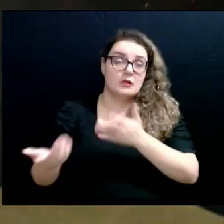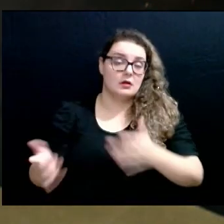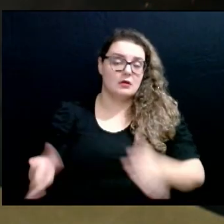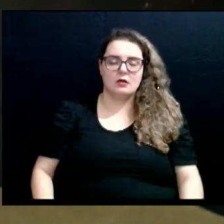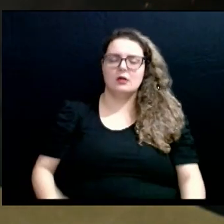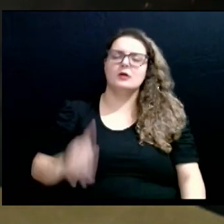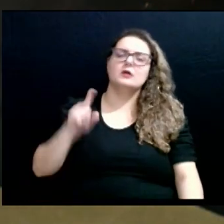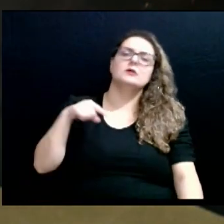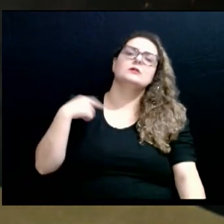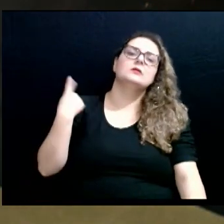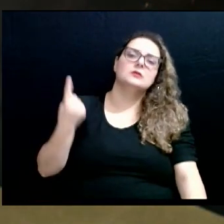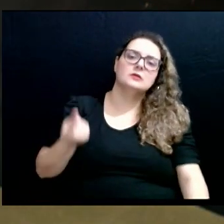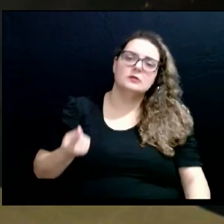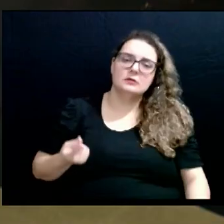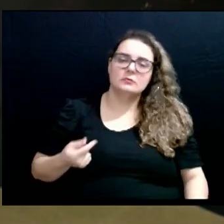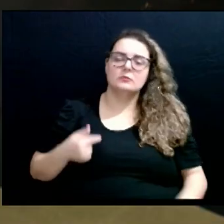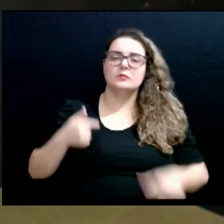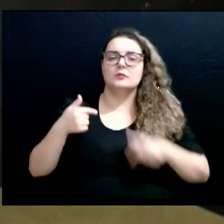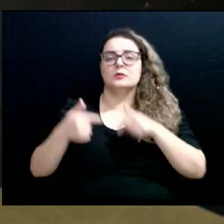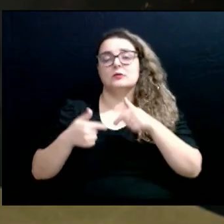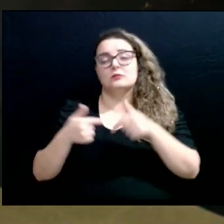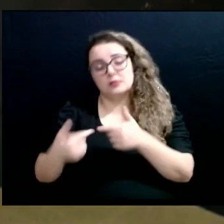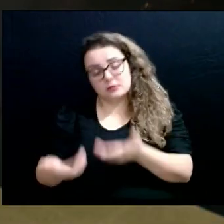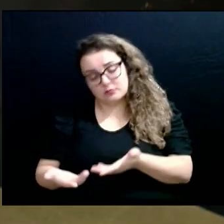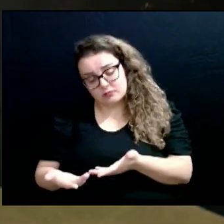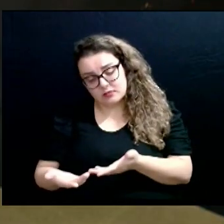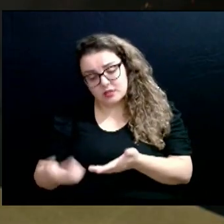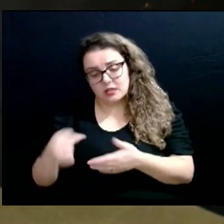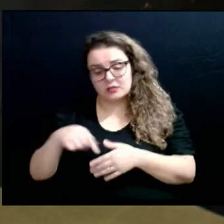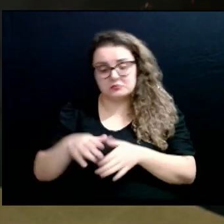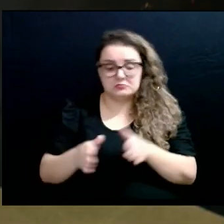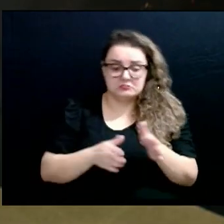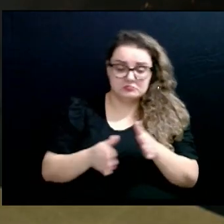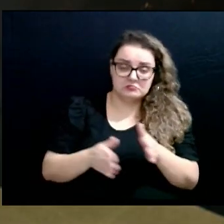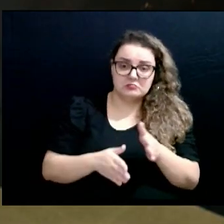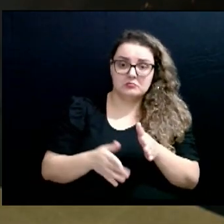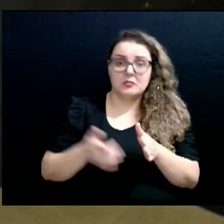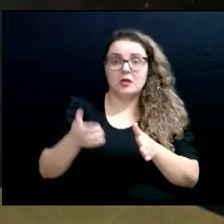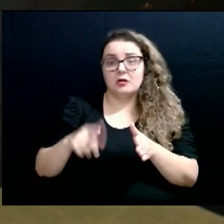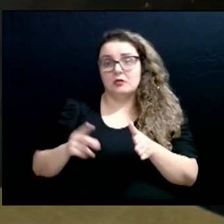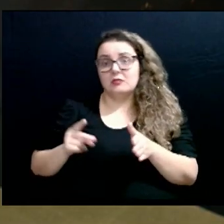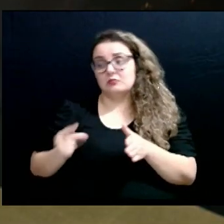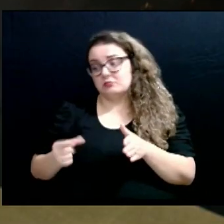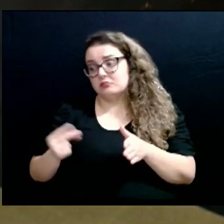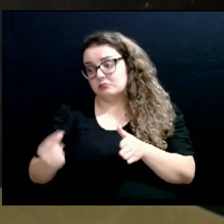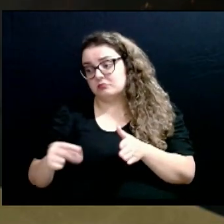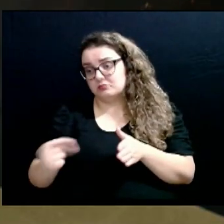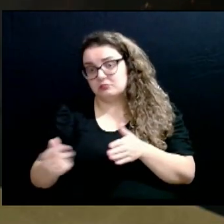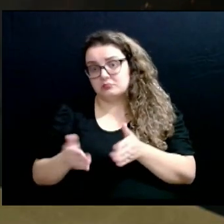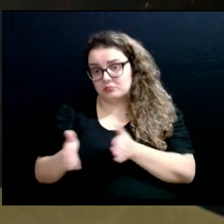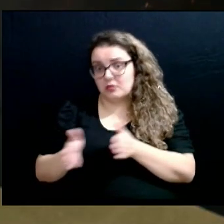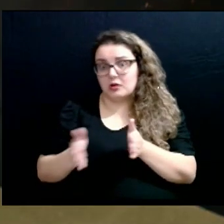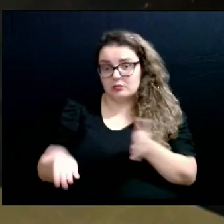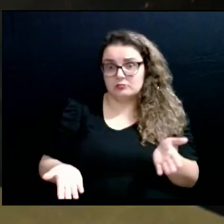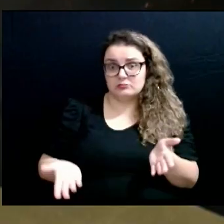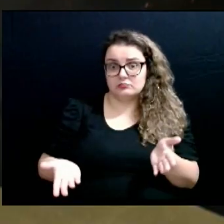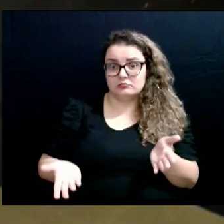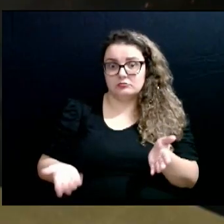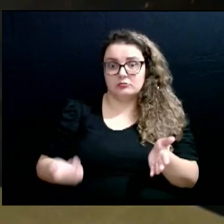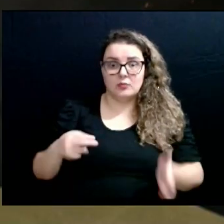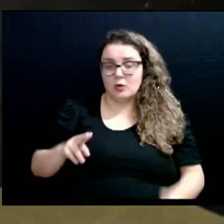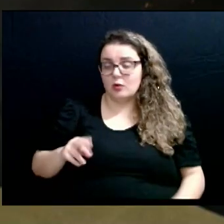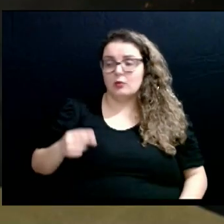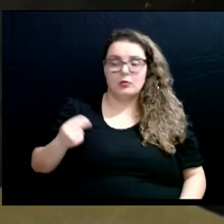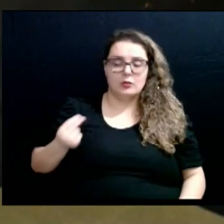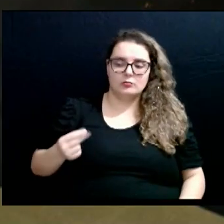trabalhar para ver se aquela situação vai perdurar por um tempo determinado ou um longo tempo, ou